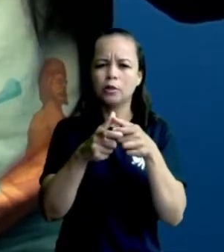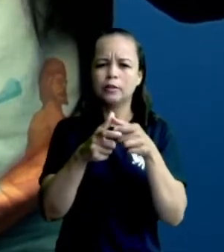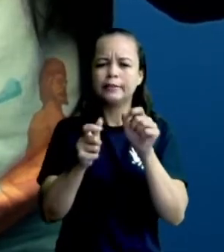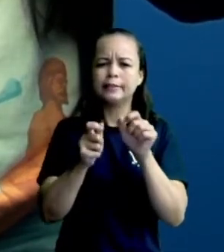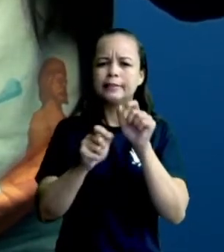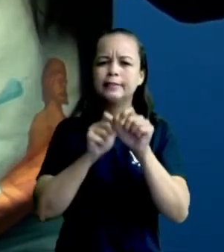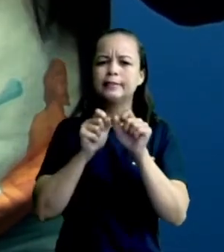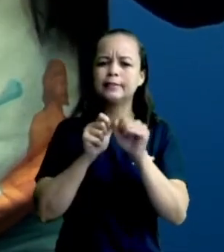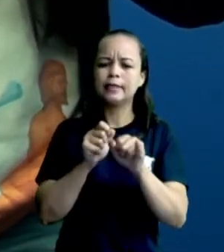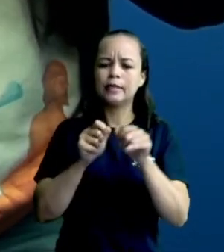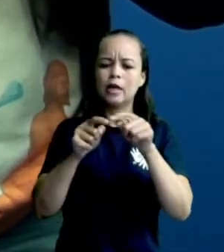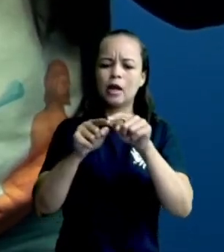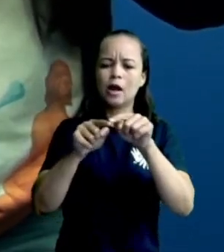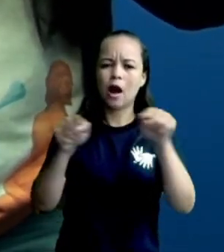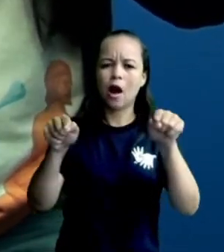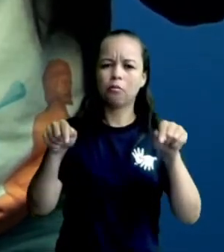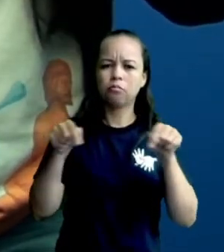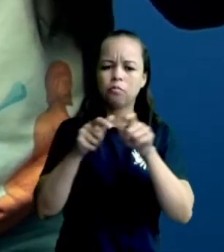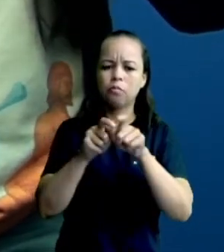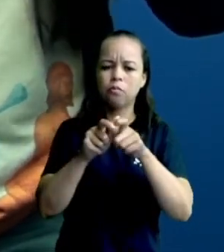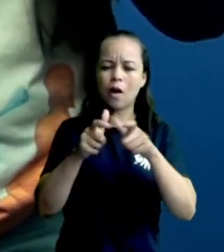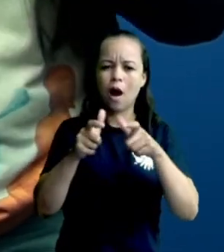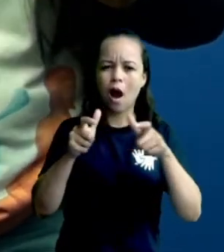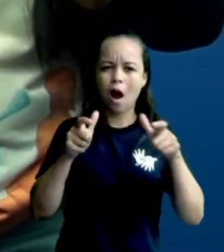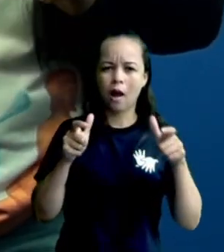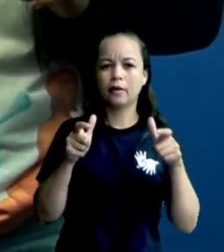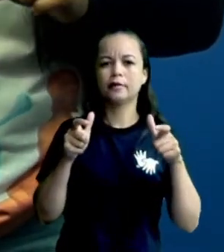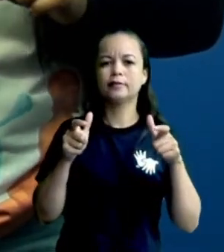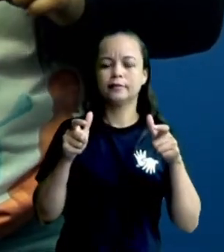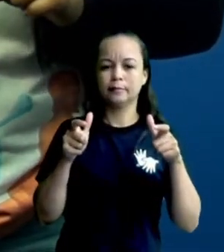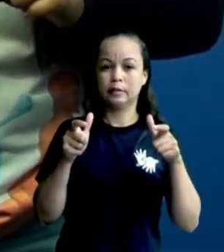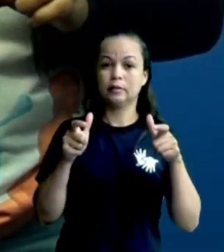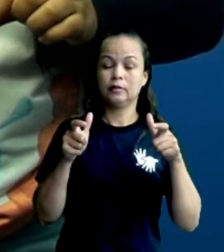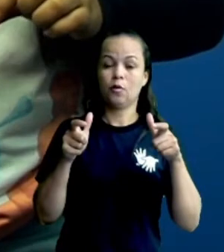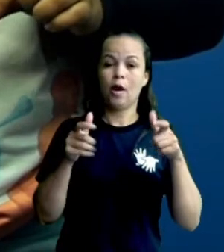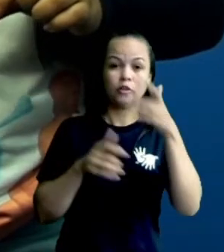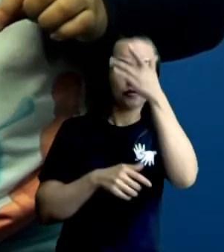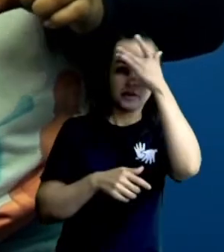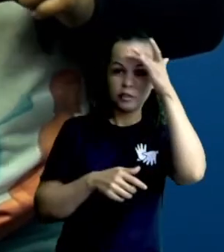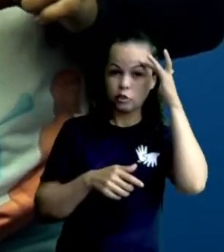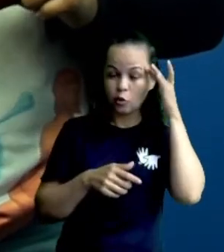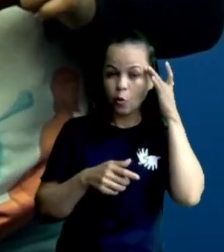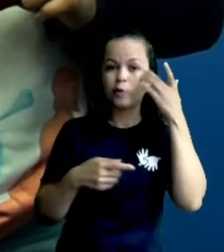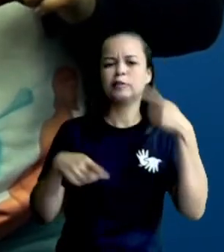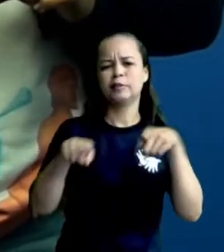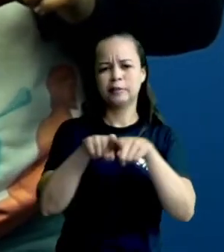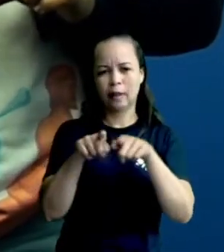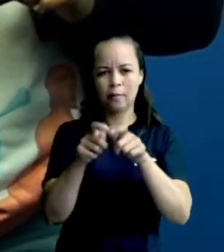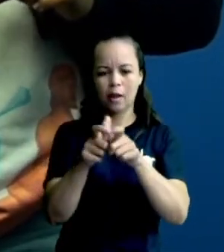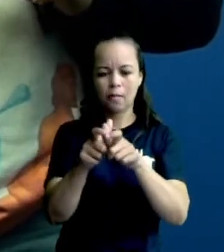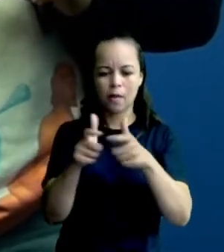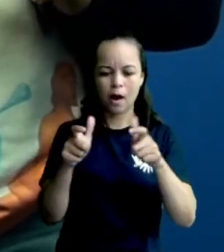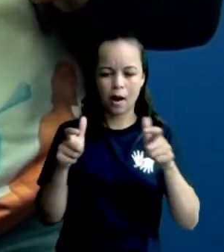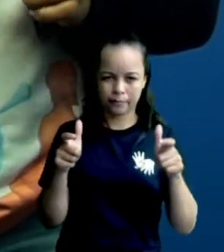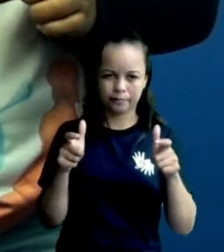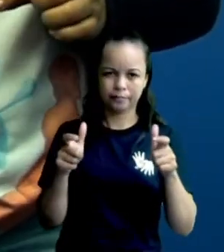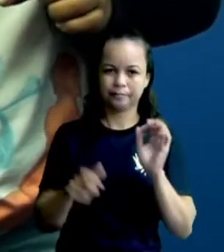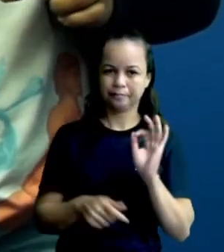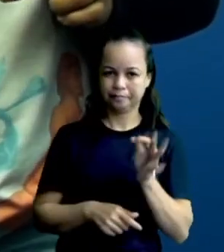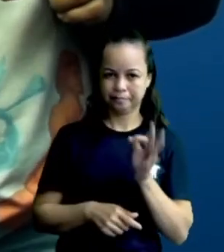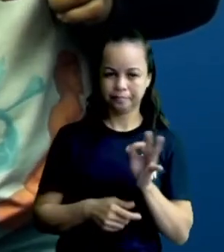densidade aumentar, a quantidade de pessoas naquele espaço quadrado também vai aumentar, tá